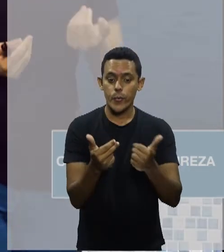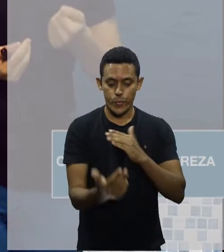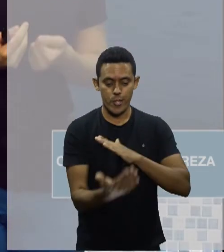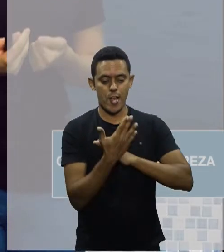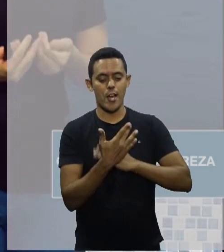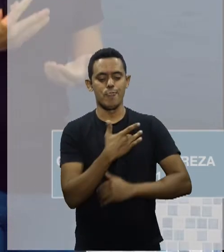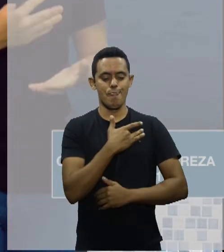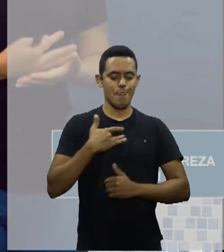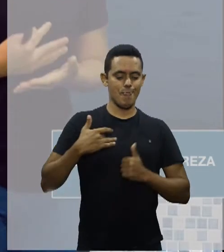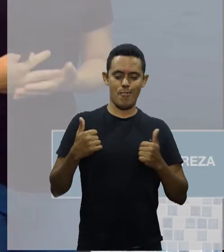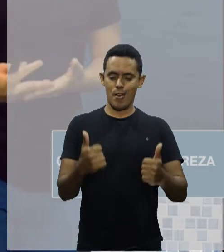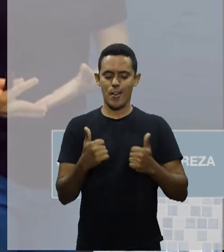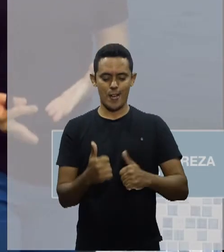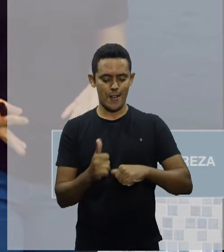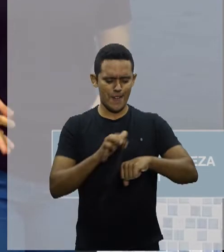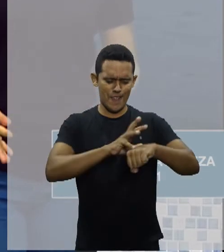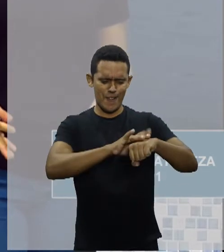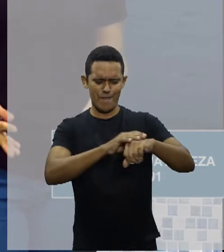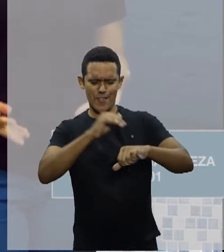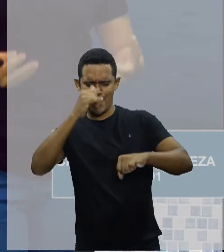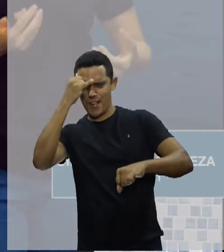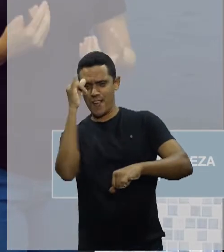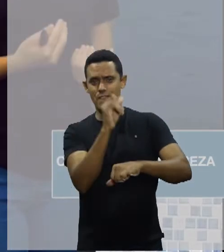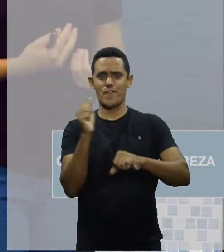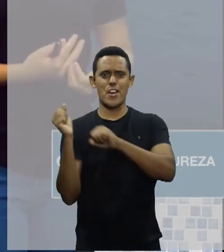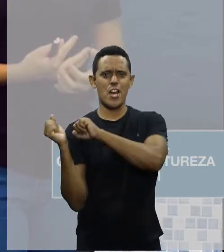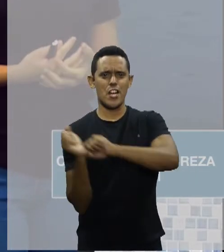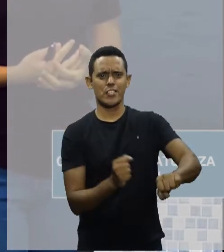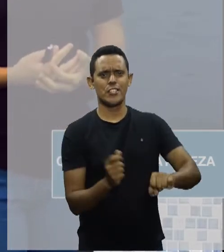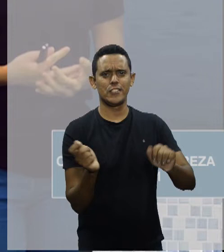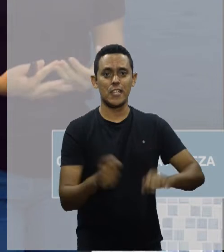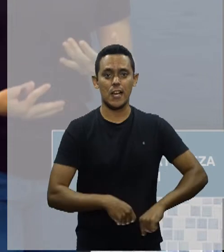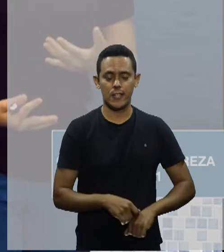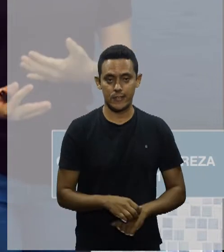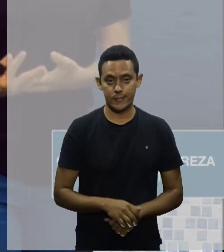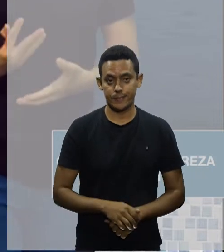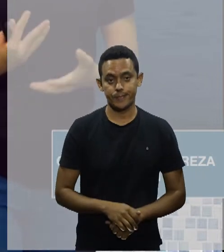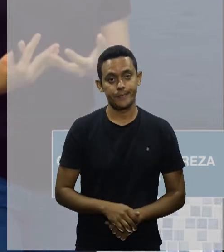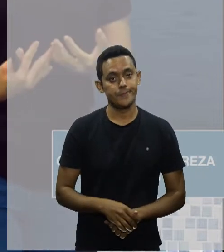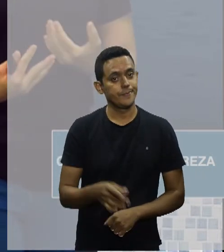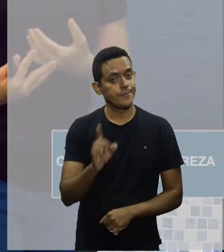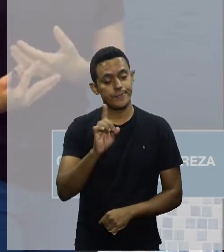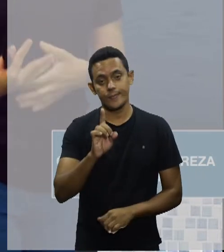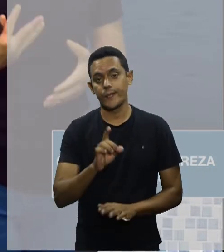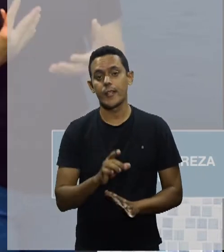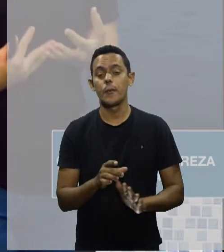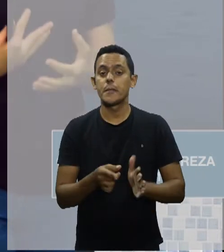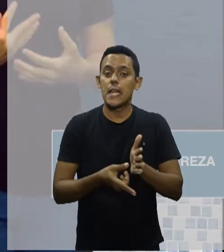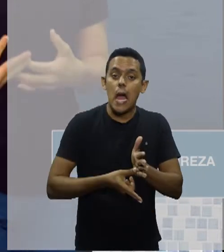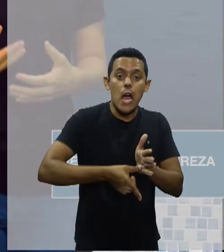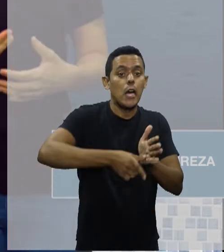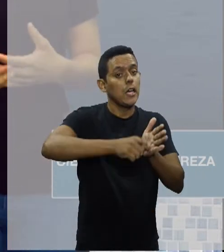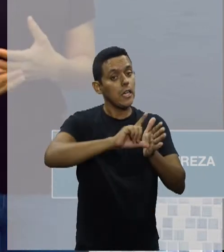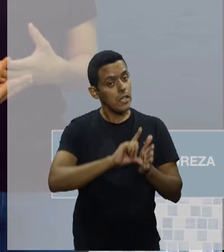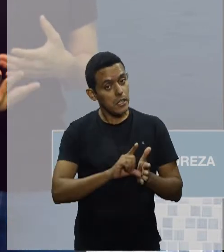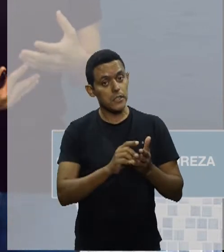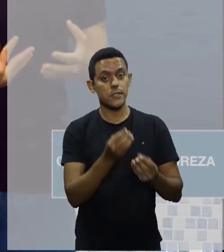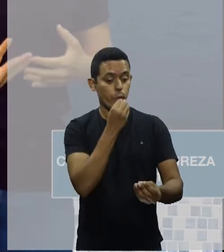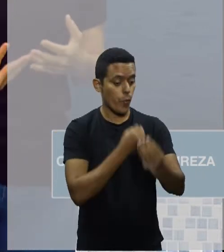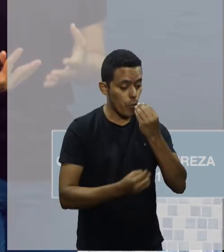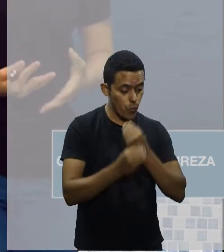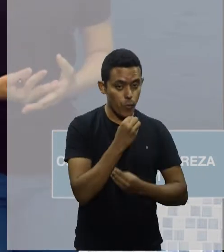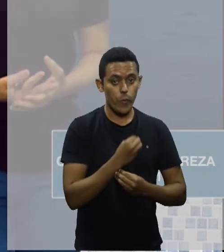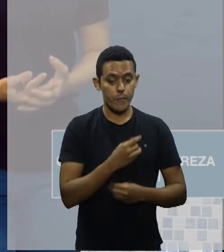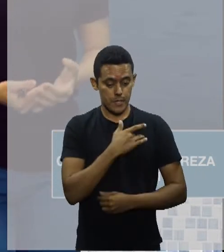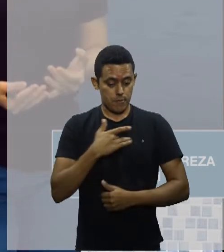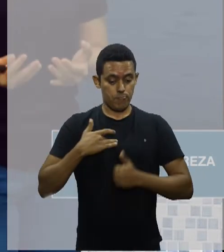que você consuma que vai combater o coronavírus. O que a gente tinha falado antes é se alimentar de coisas saudáveis, fortalece o nosso sistema imunológico,